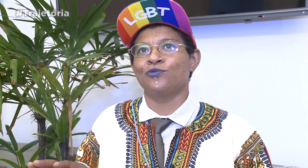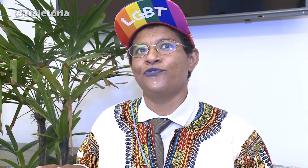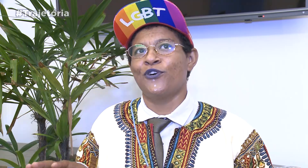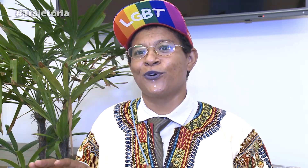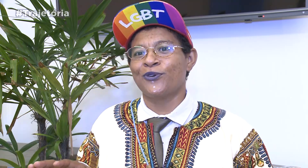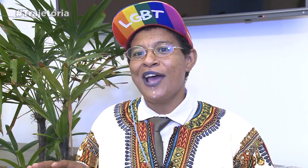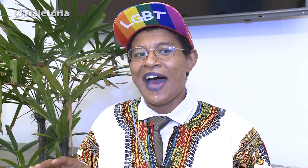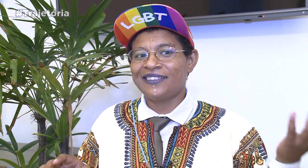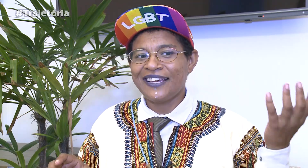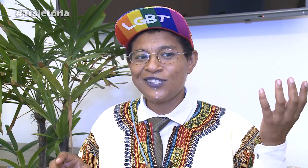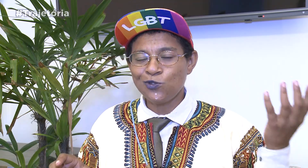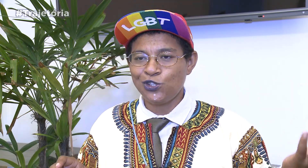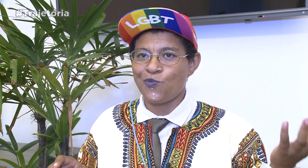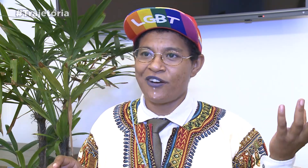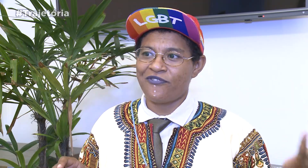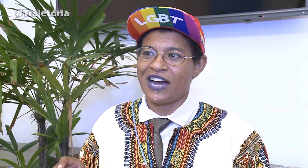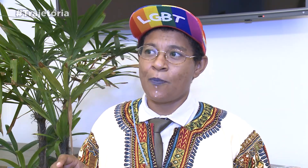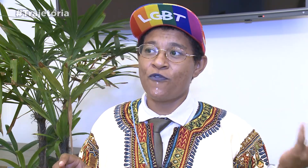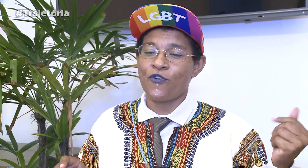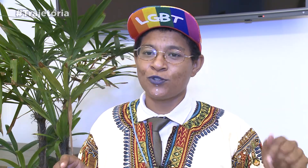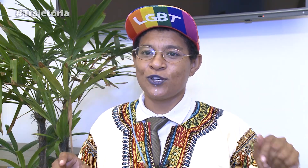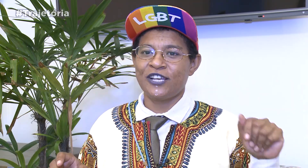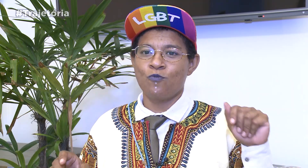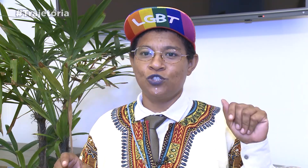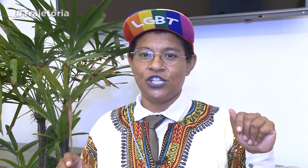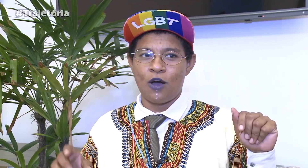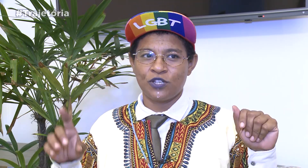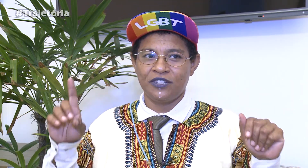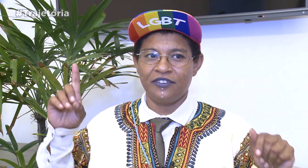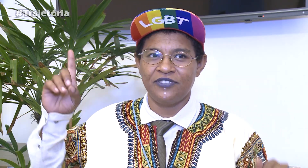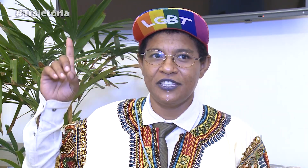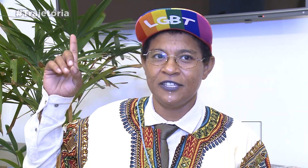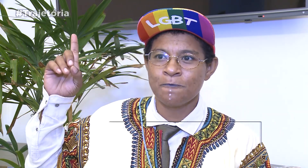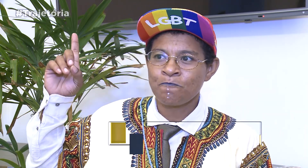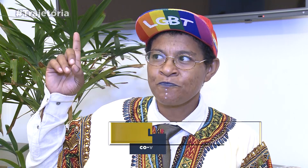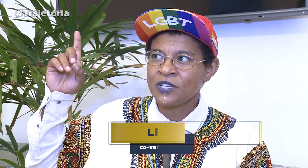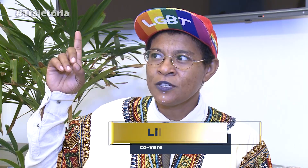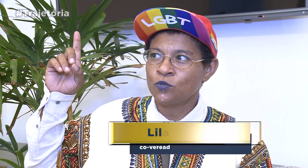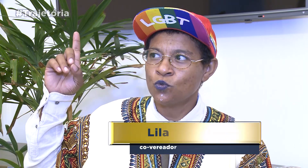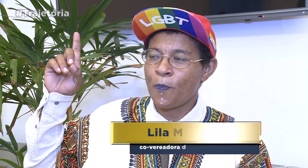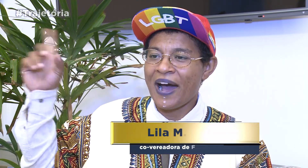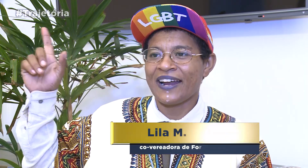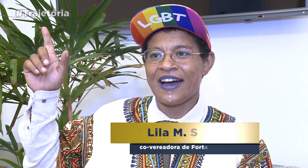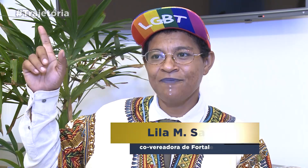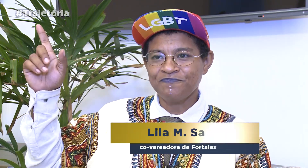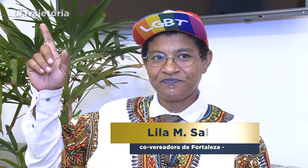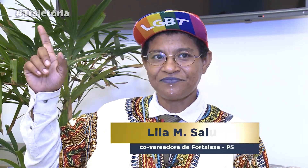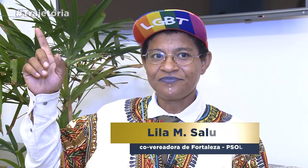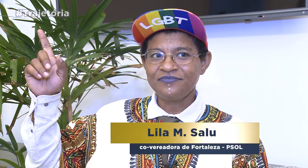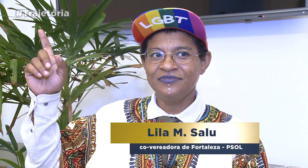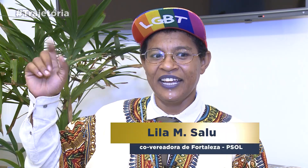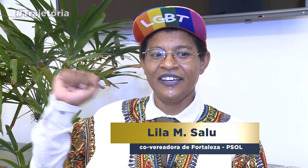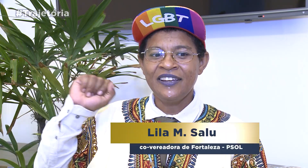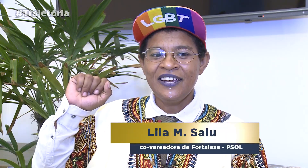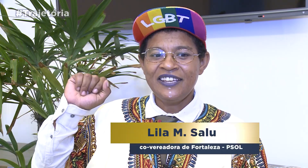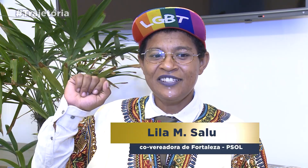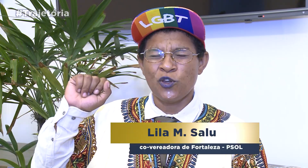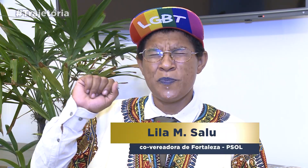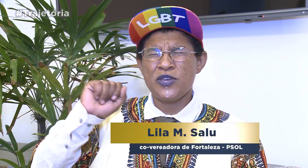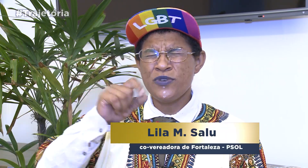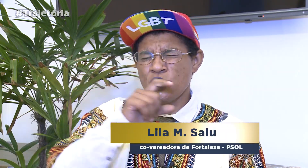para a reunião do fórum. Até que surgiu uma vaga para o Fórum Social Mundial que teve no Pará,